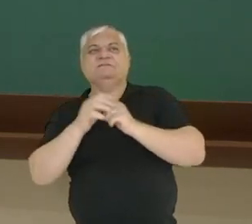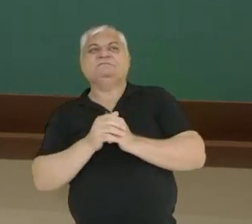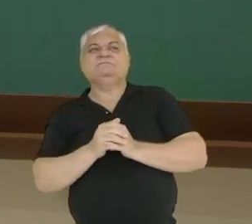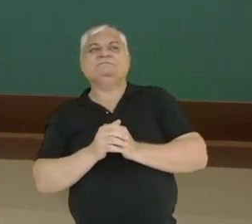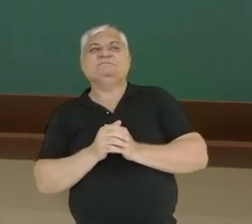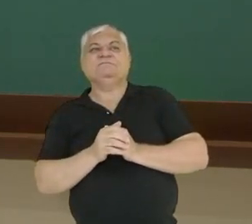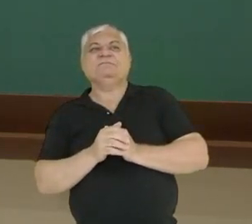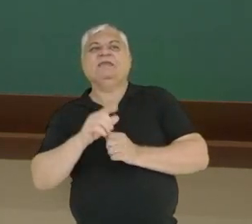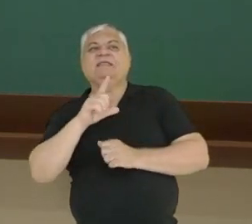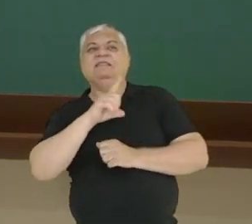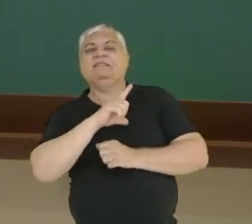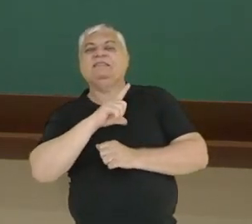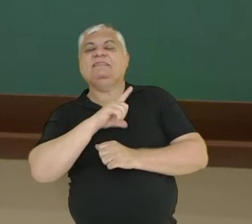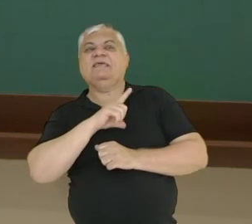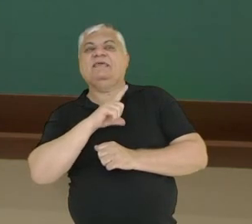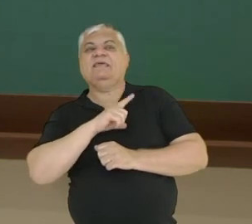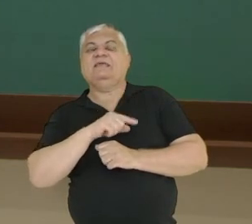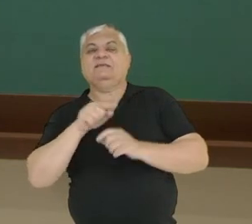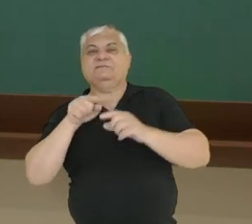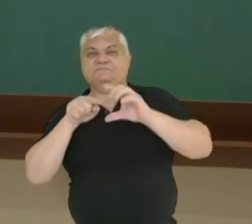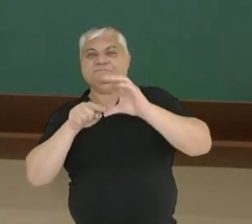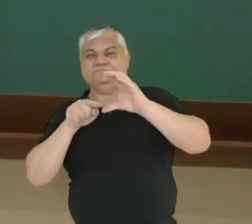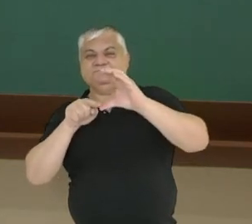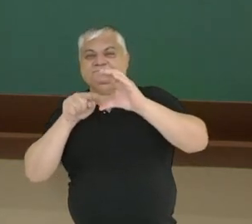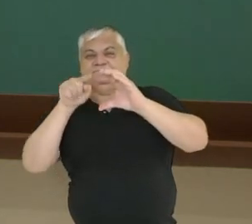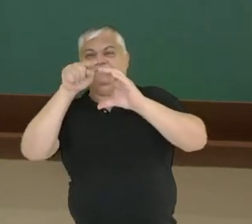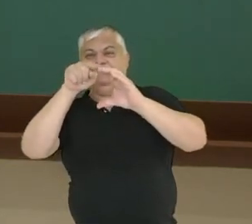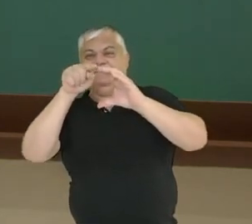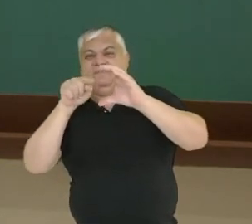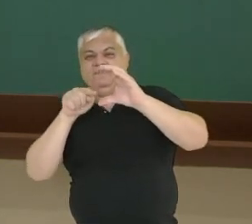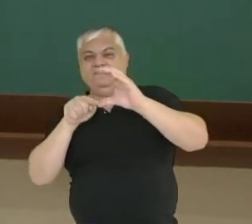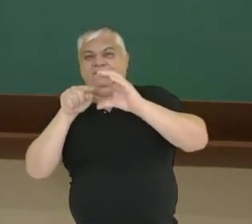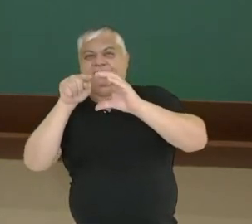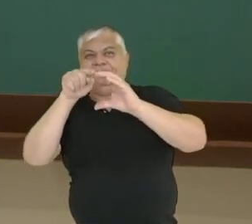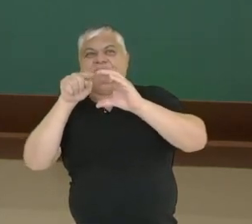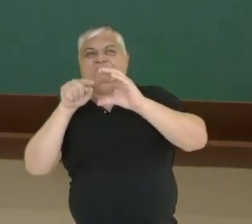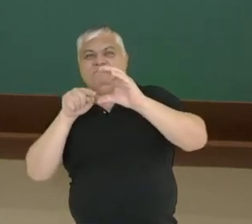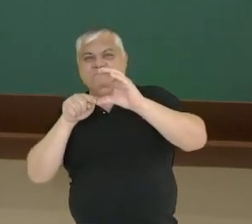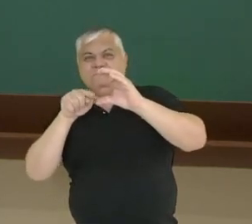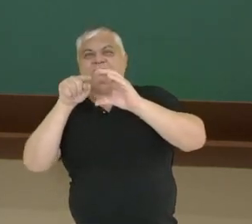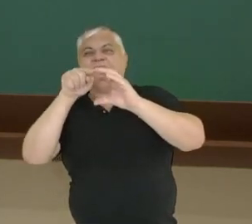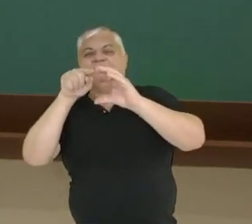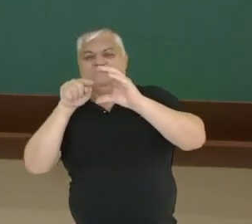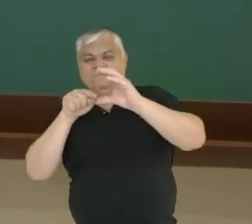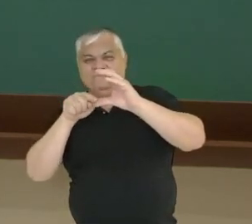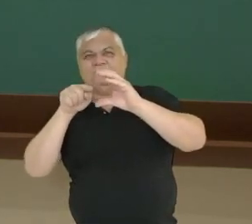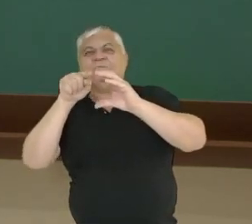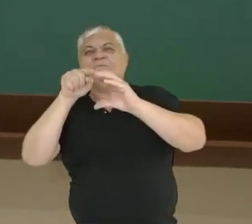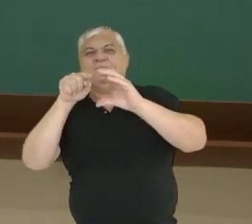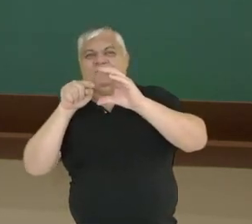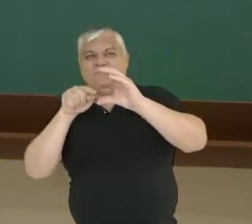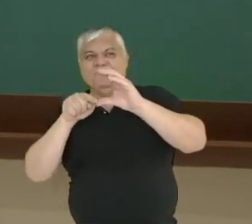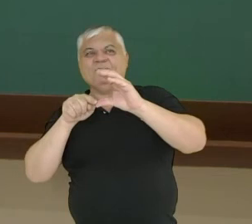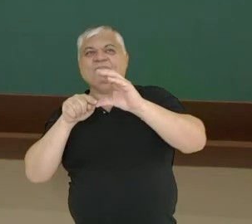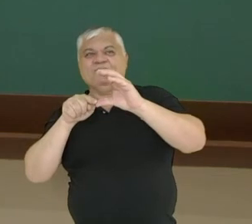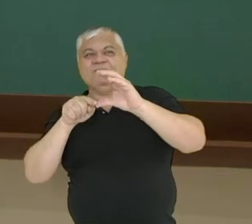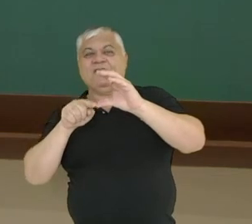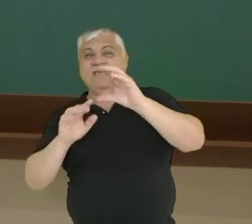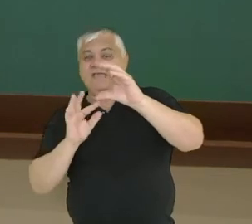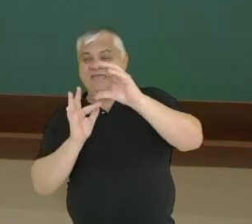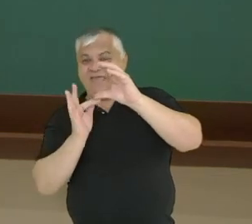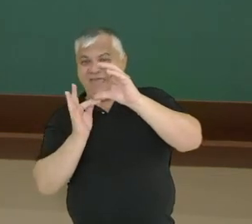você vai ter duas novas intersecções, dois novos pontinhos que